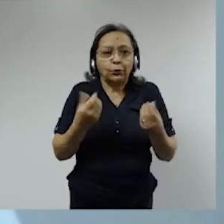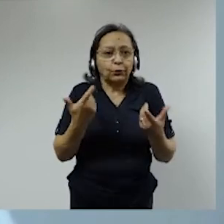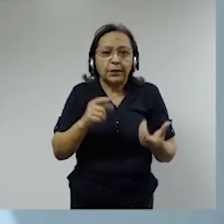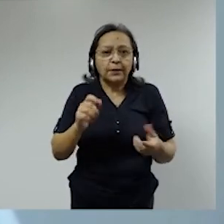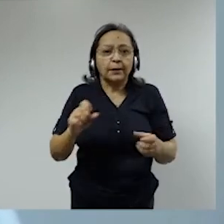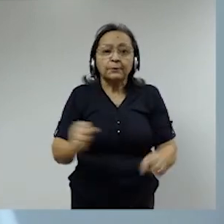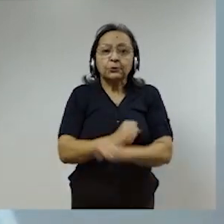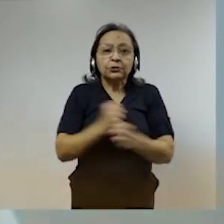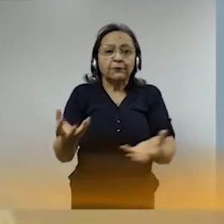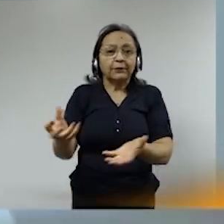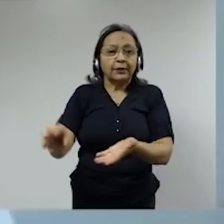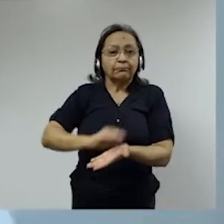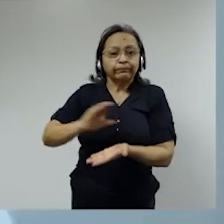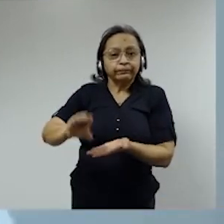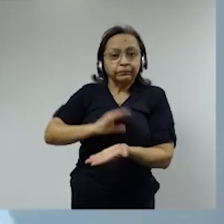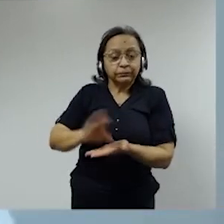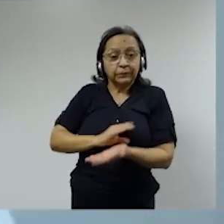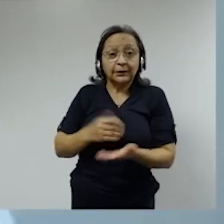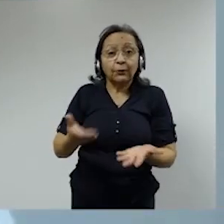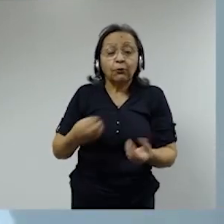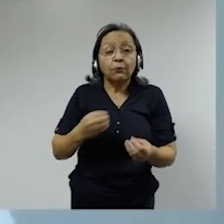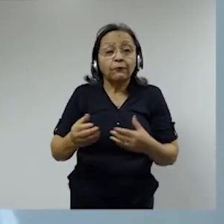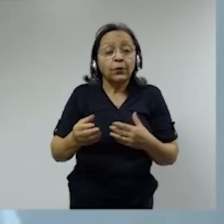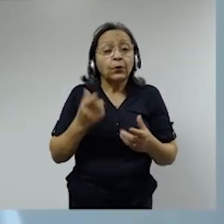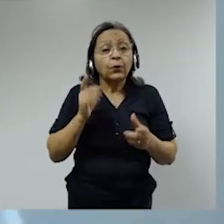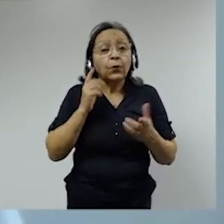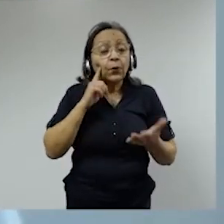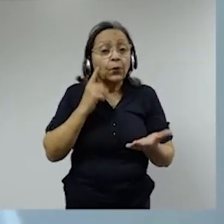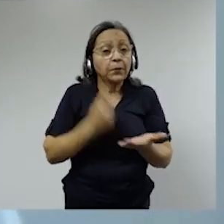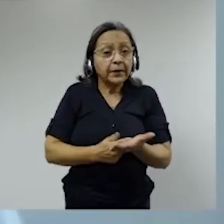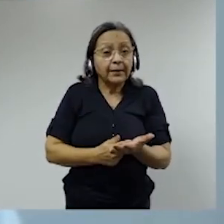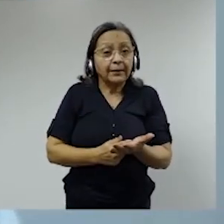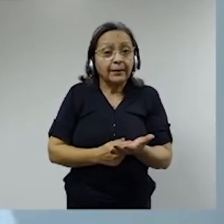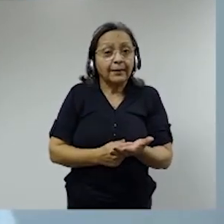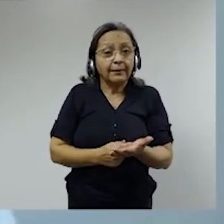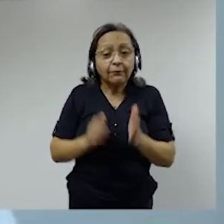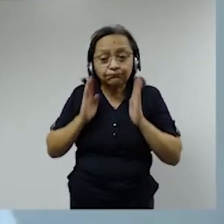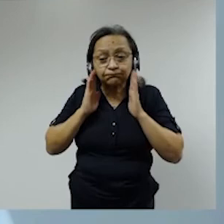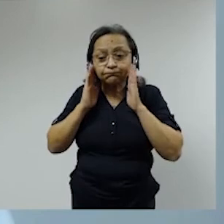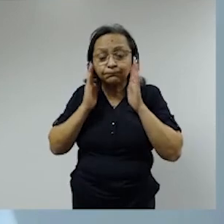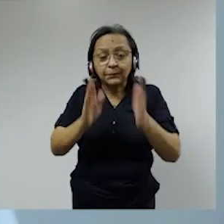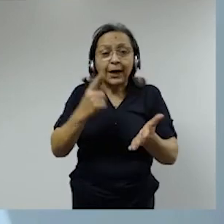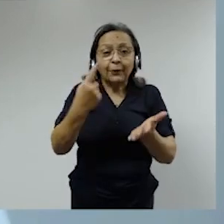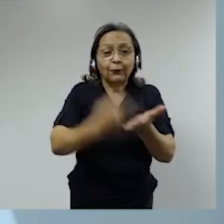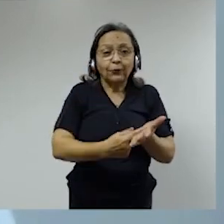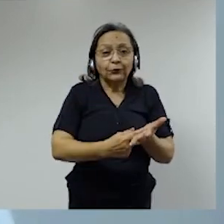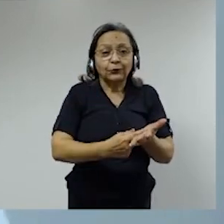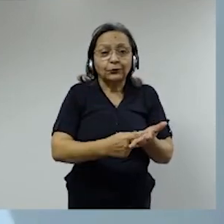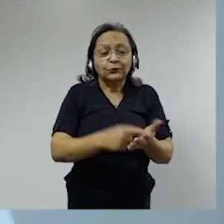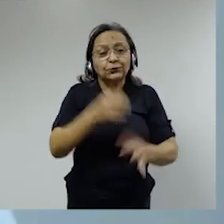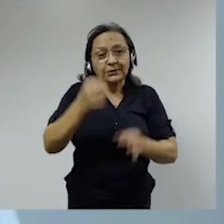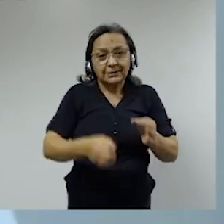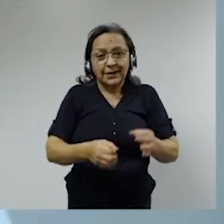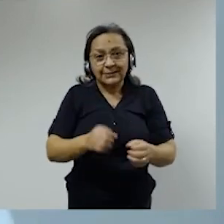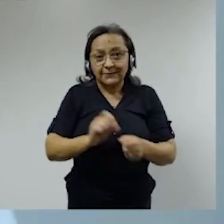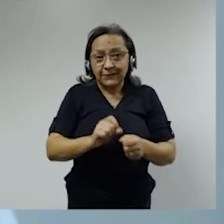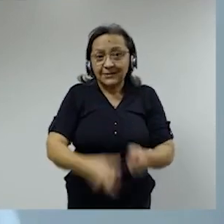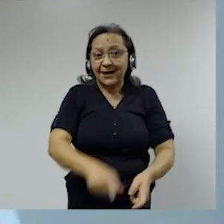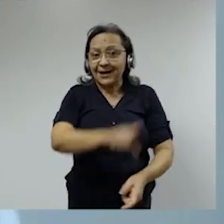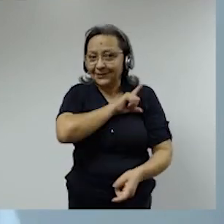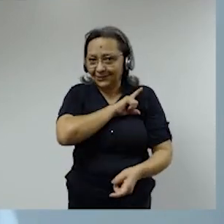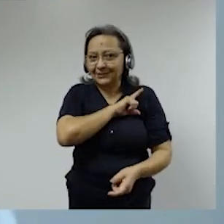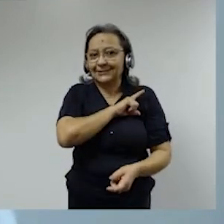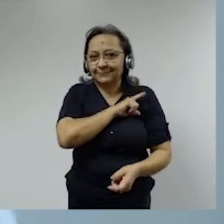receita. E como, num caso como esse, vão cumprir acordos judiciais firmados anteriormente à pandemia. Eu